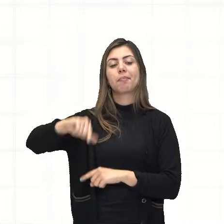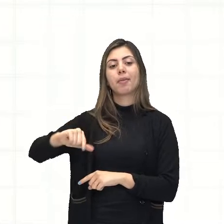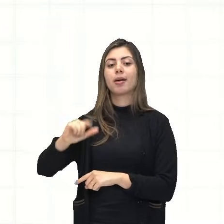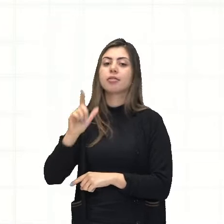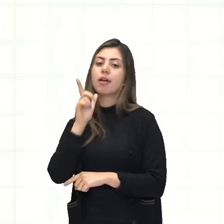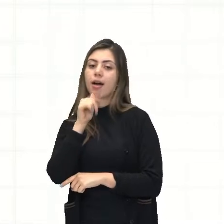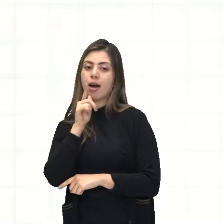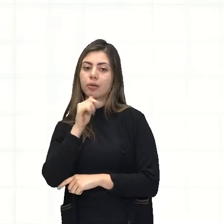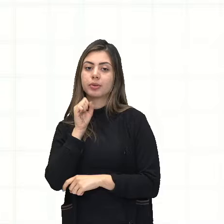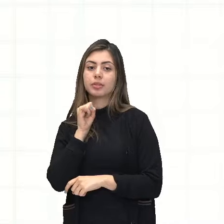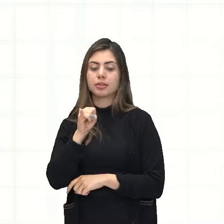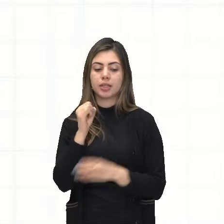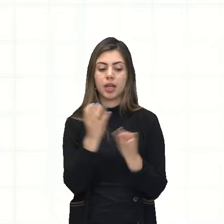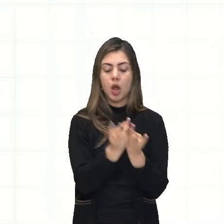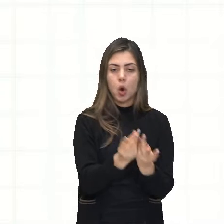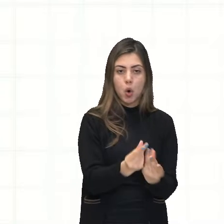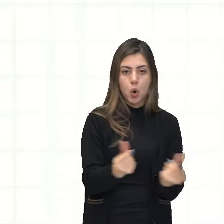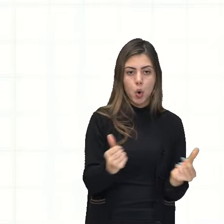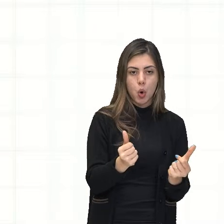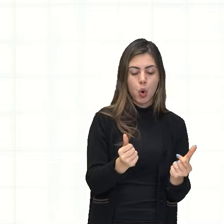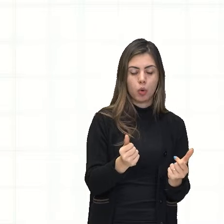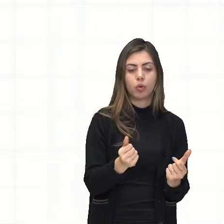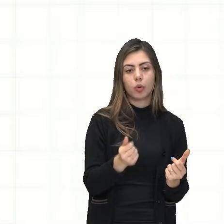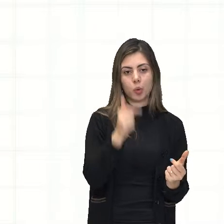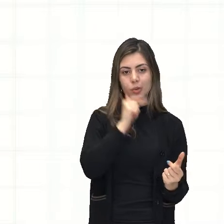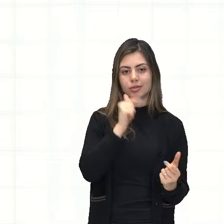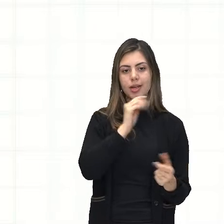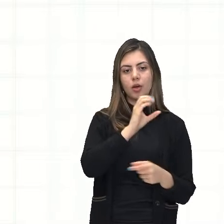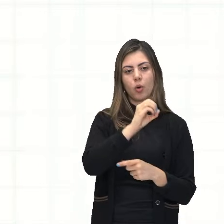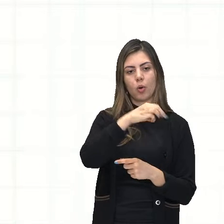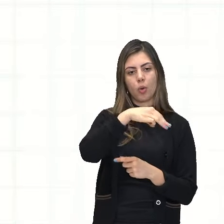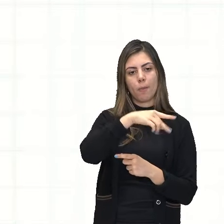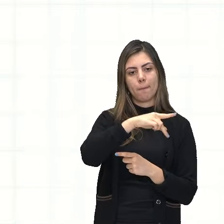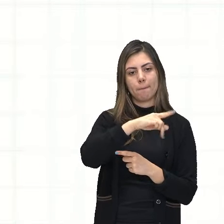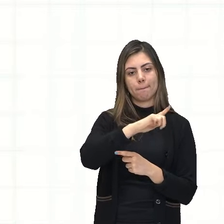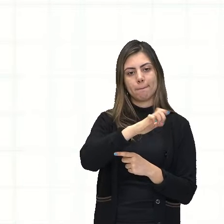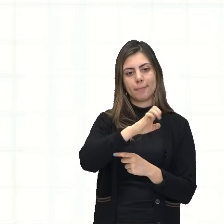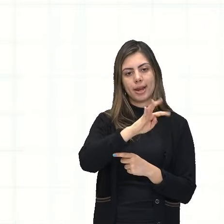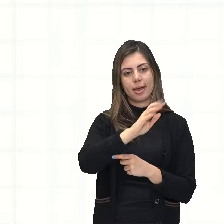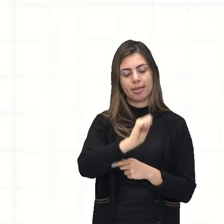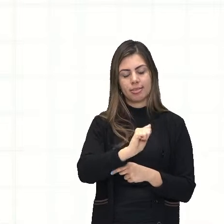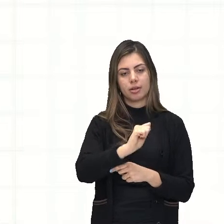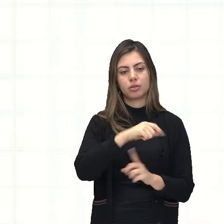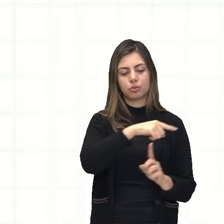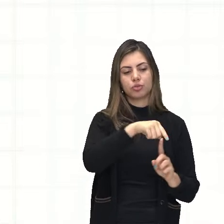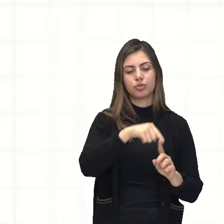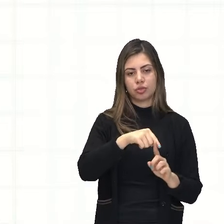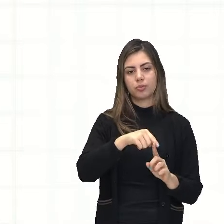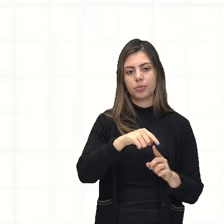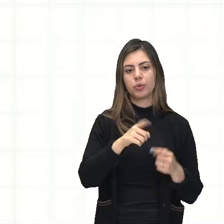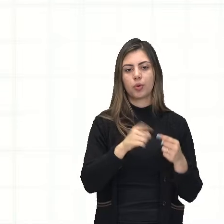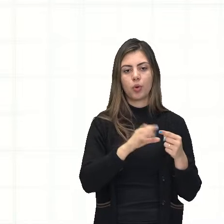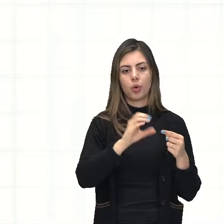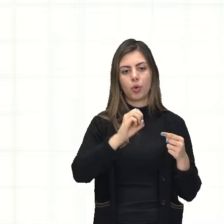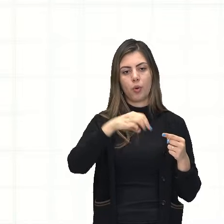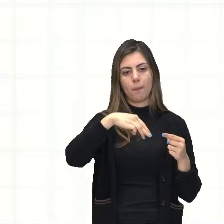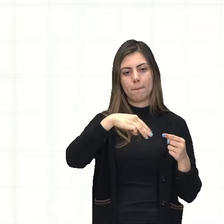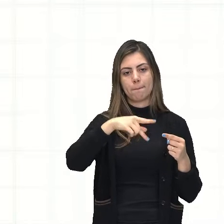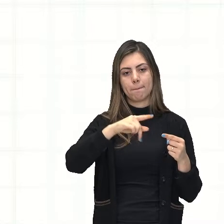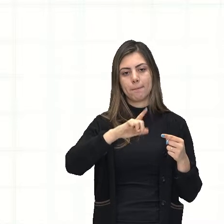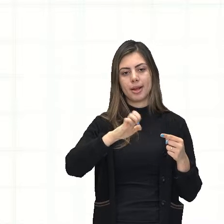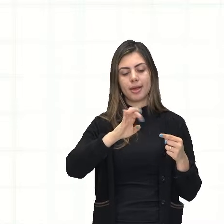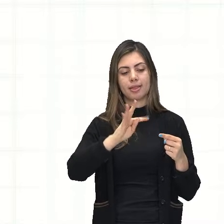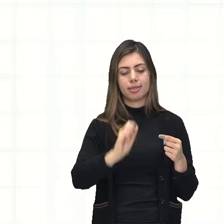for completa, que é o que a gente observa aqui. Se nós temos uma combustão completa, o resultado